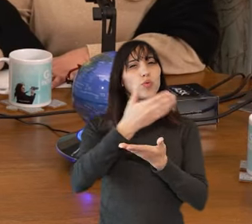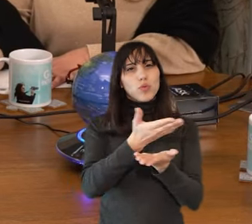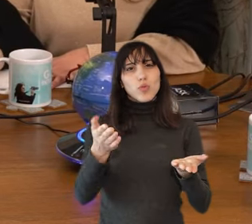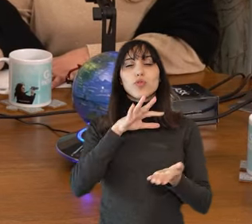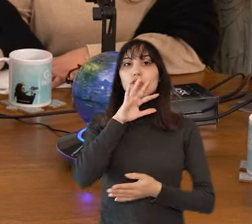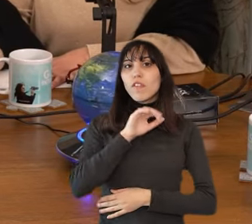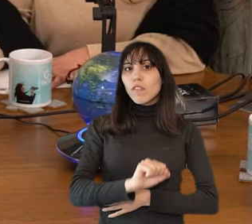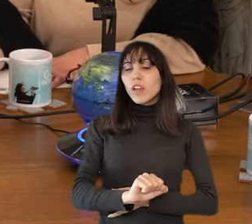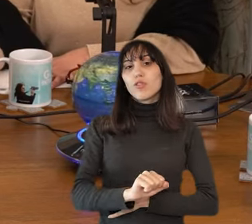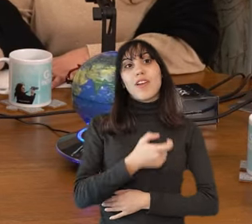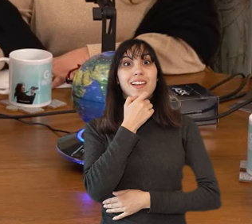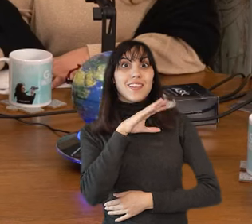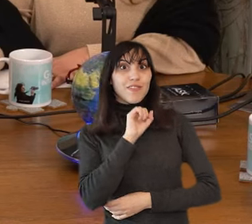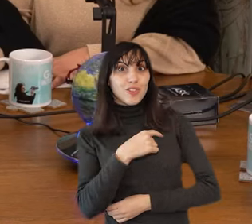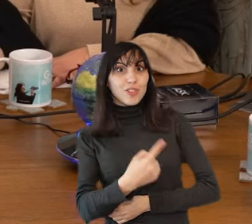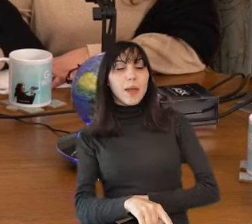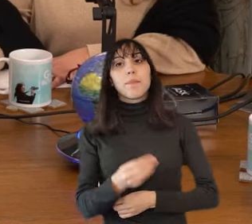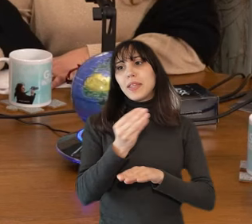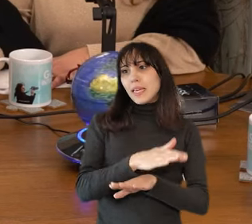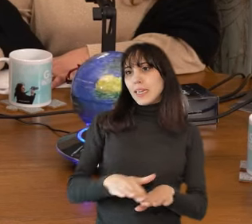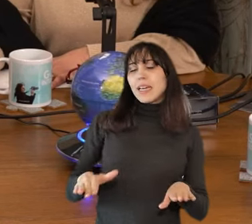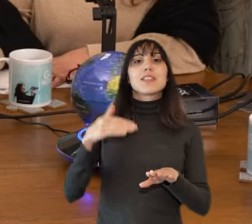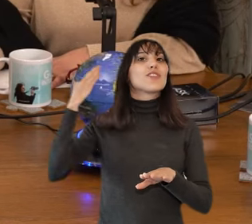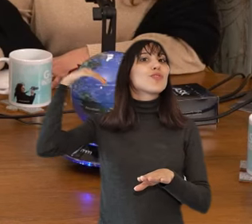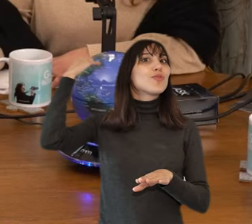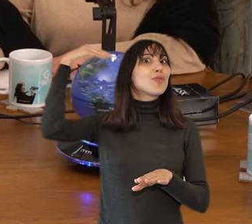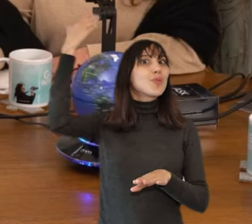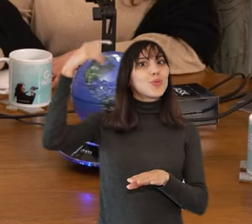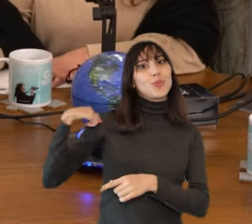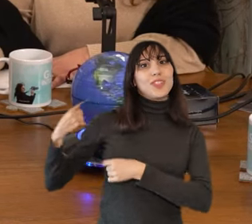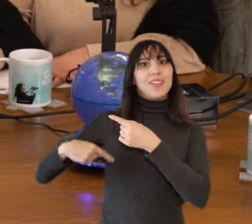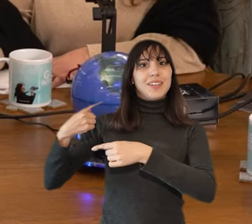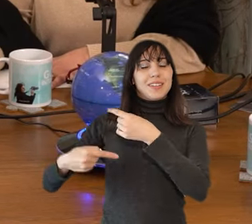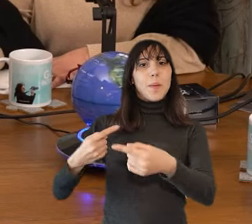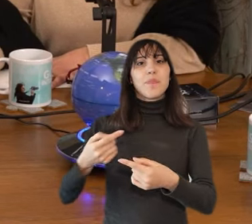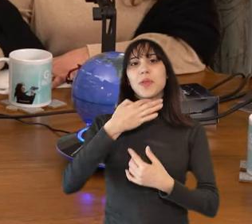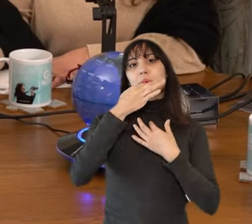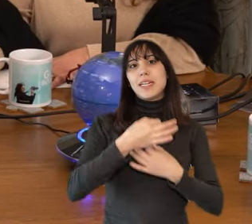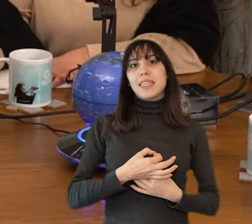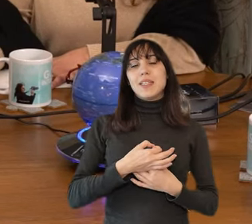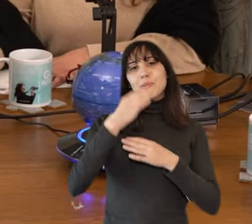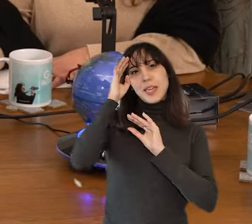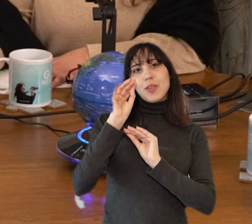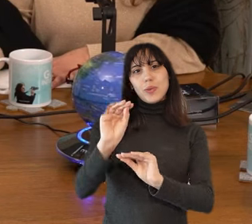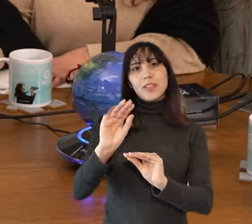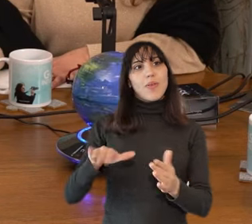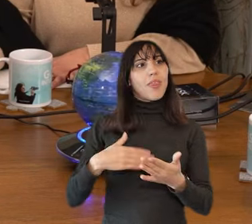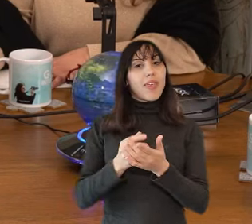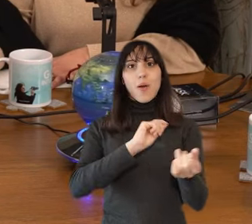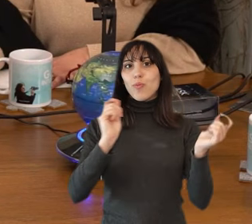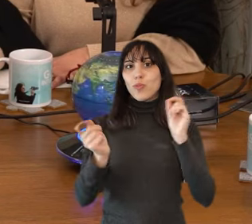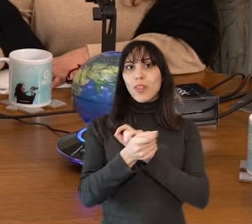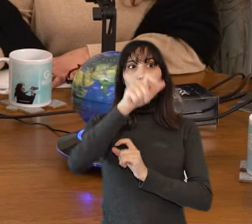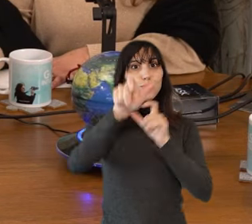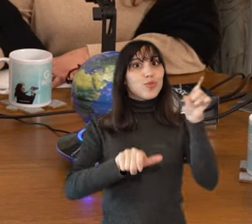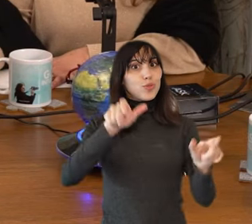nossos filhos para quem tem filhos não é das crianças das futuras gerações Eu acredito que a educação é transformadora transforma também a